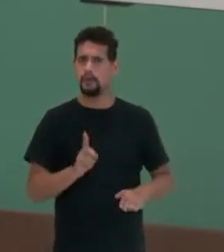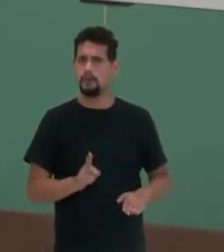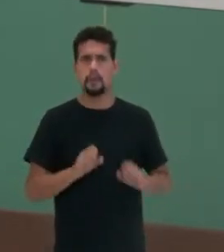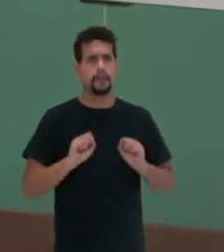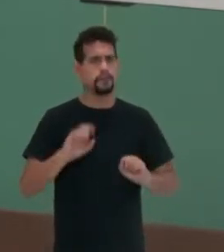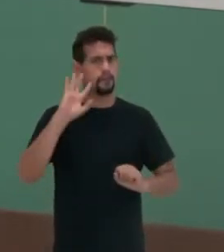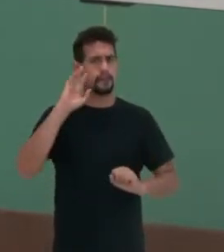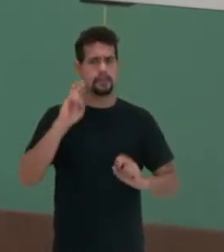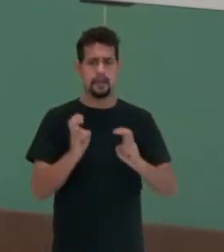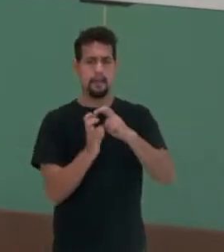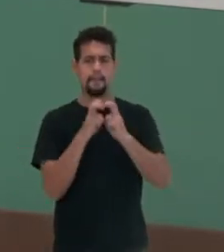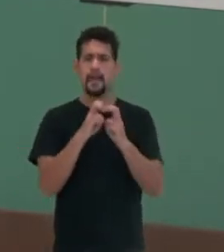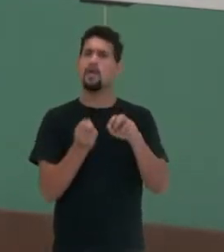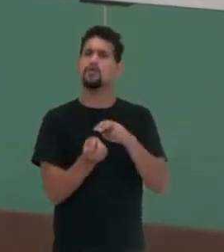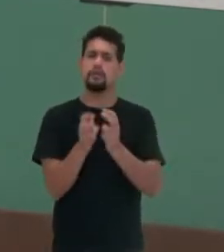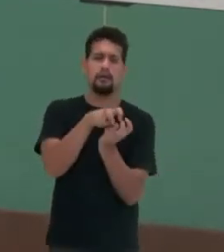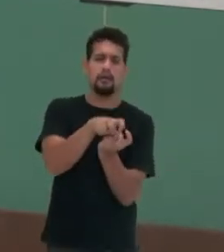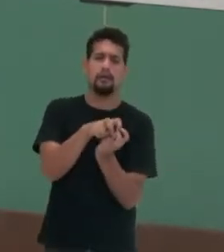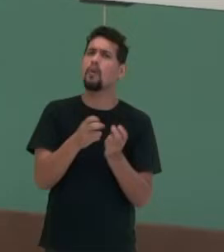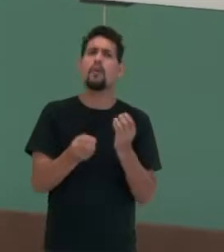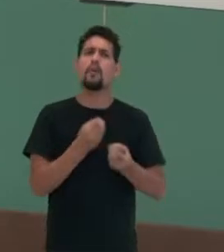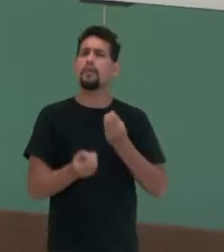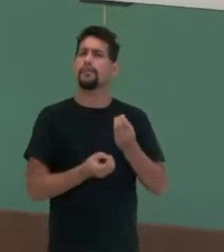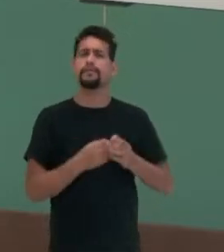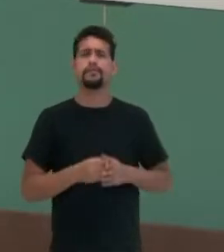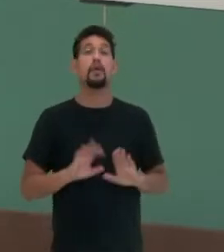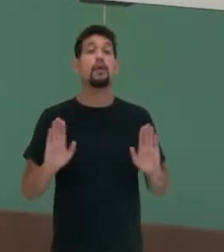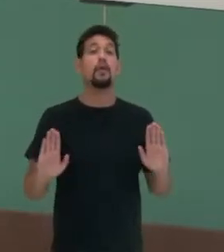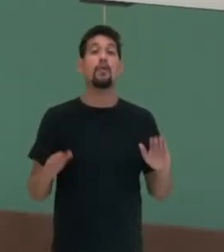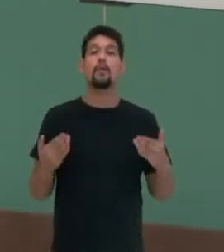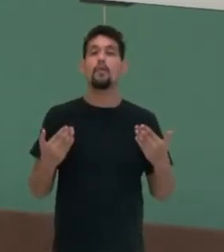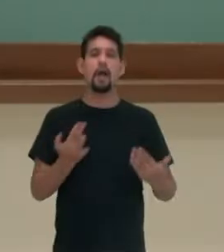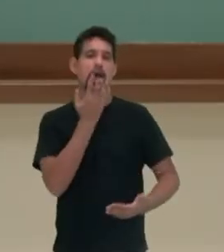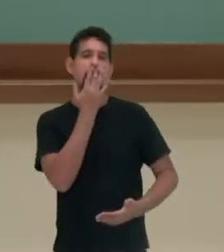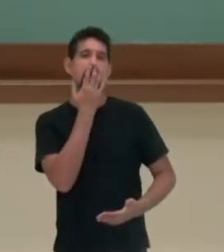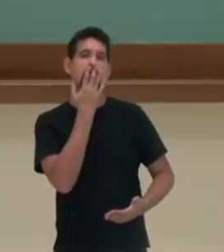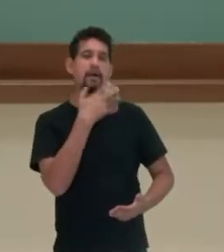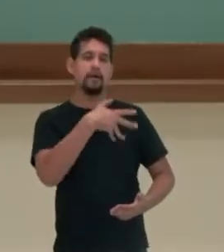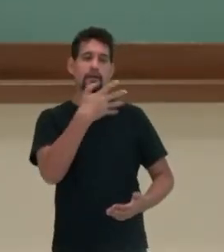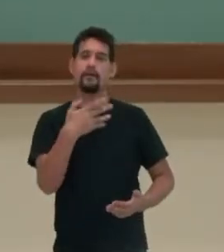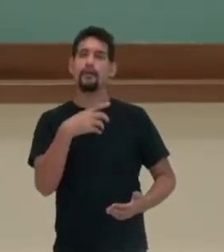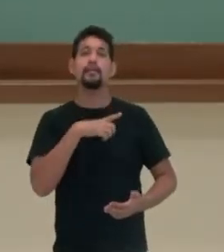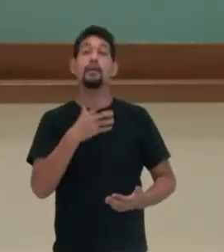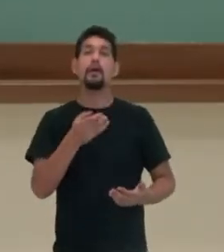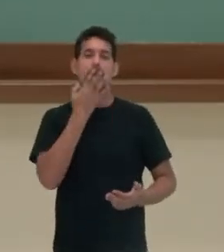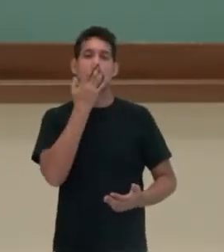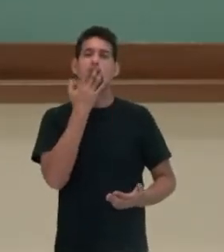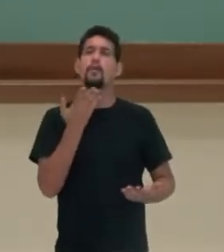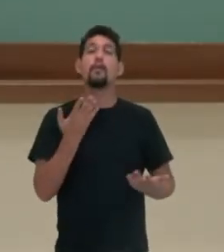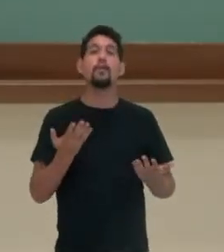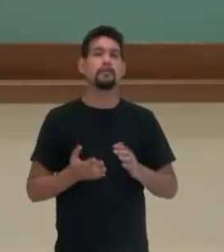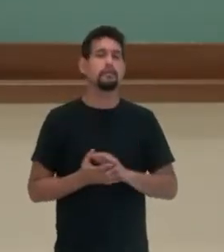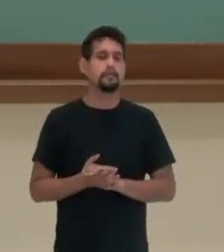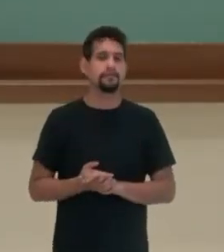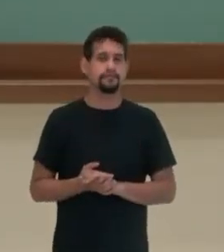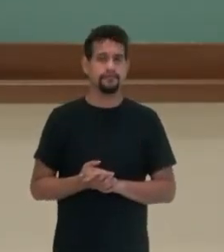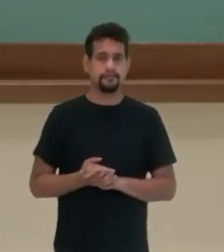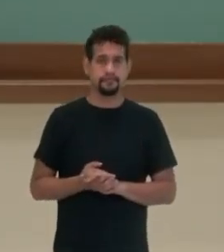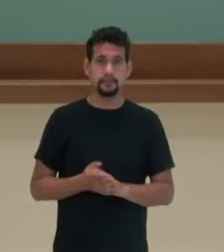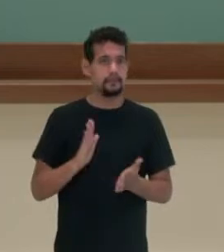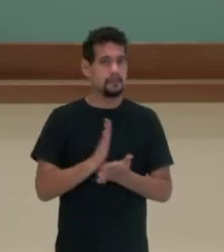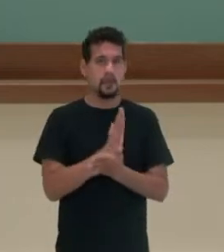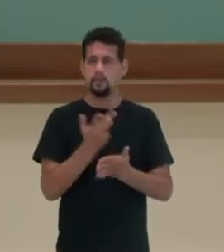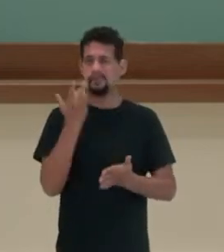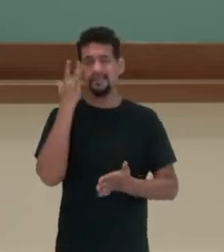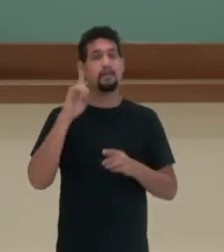acontecer em pé também. Você sabe quais as cores das faixas da graduação do jiu-jitsu? Então, alguns não sabiam, mas